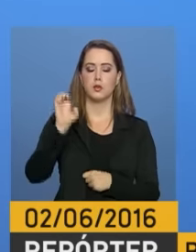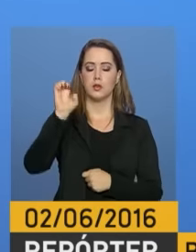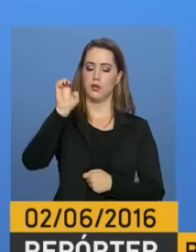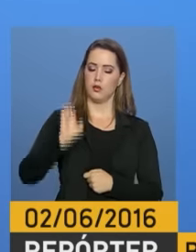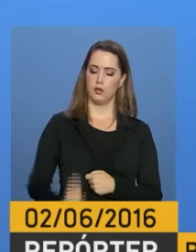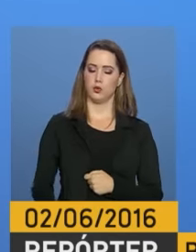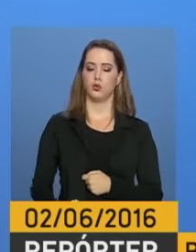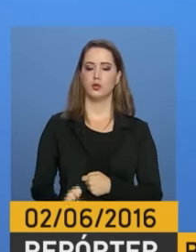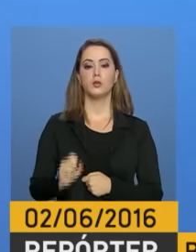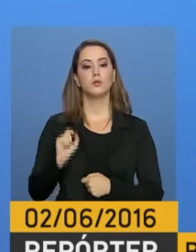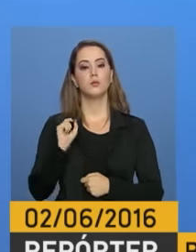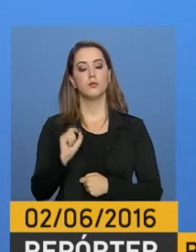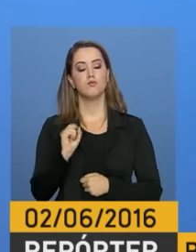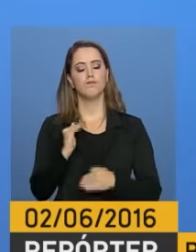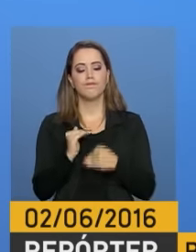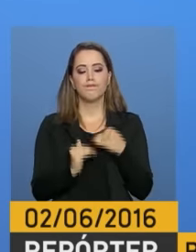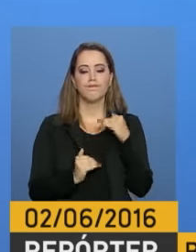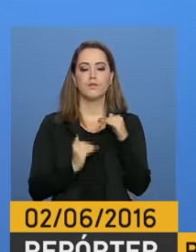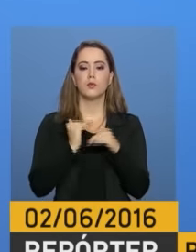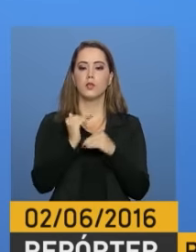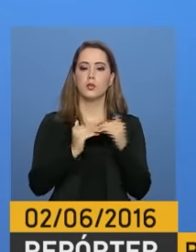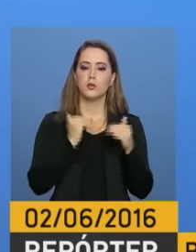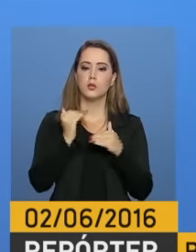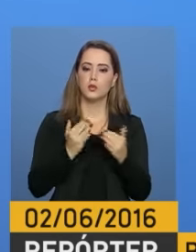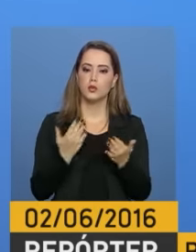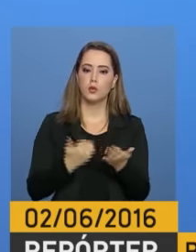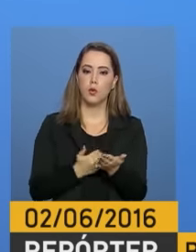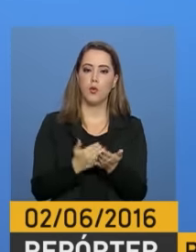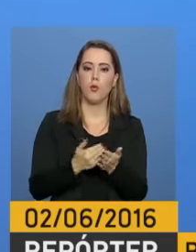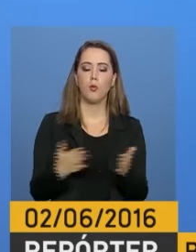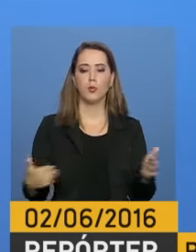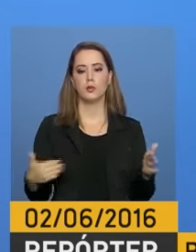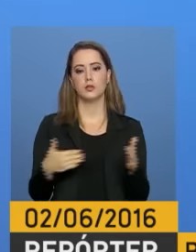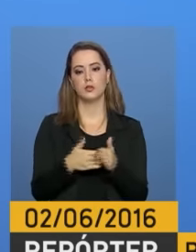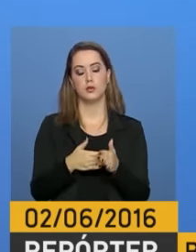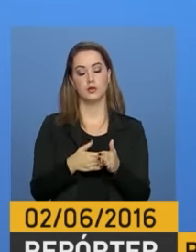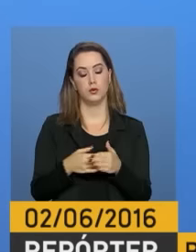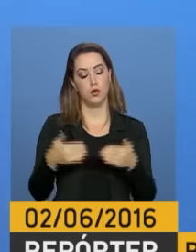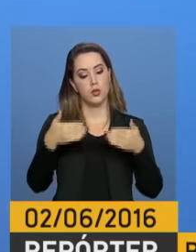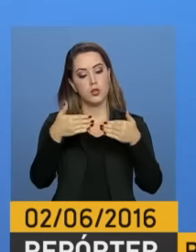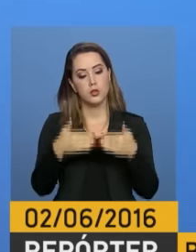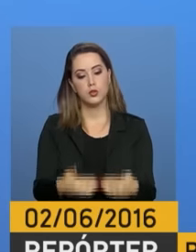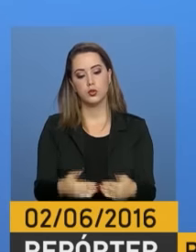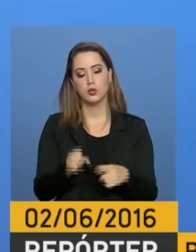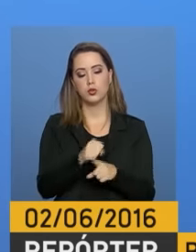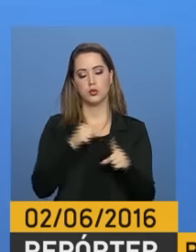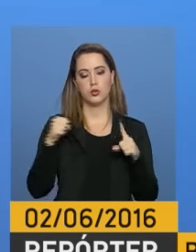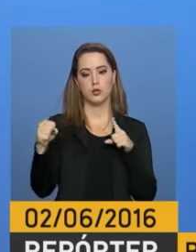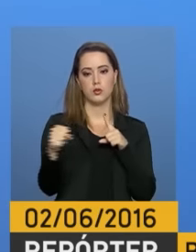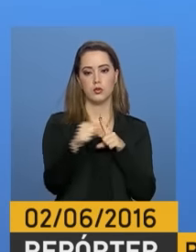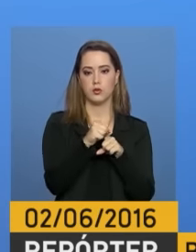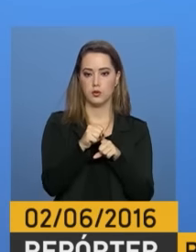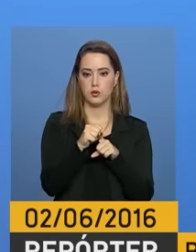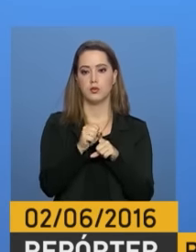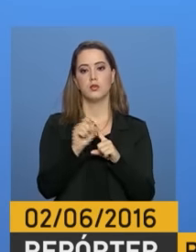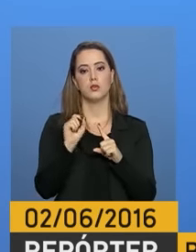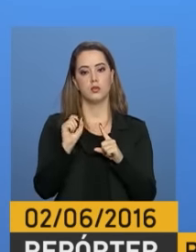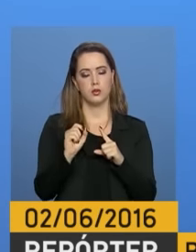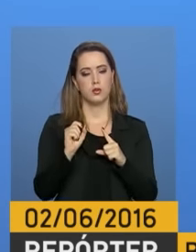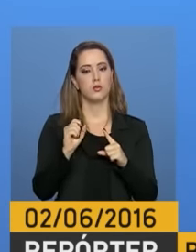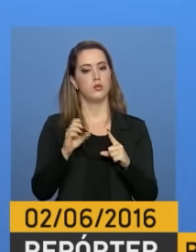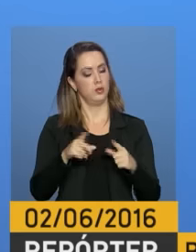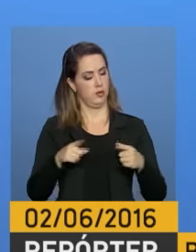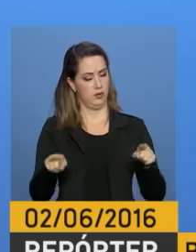maiúscula, motivação dos meios e dos fins, seja perante a sociedade civil, seja perante a sociedade